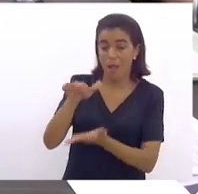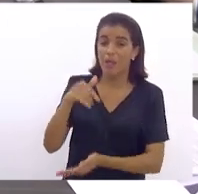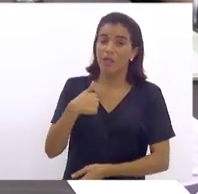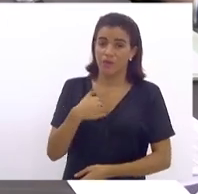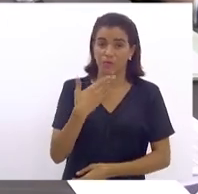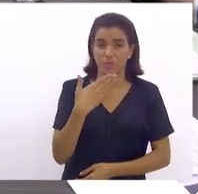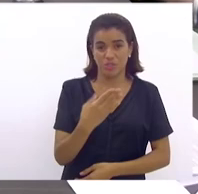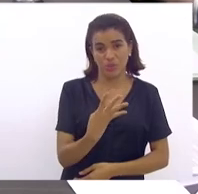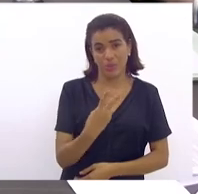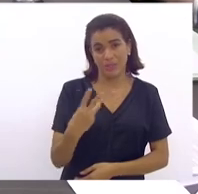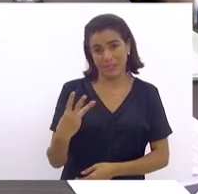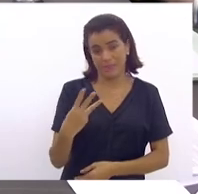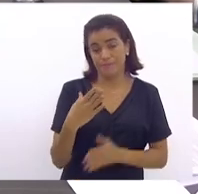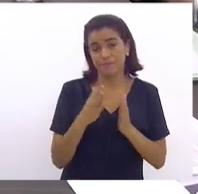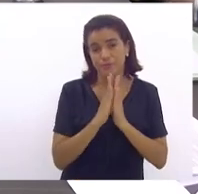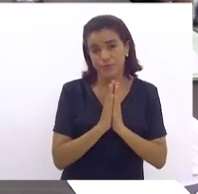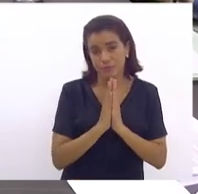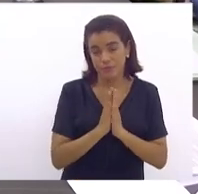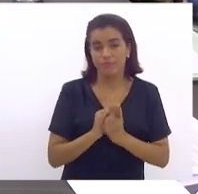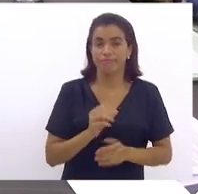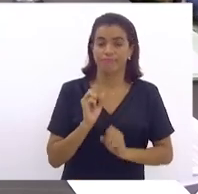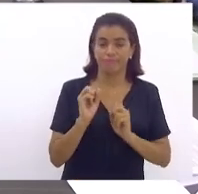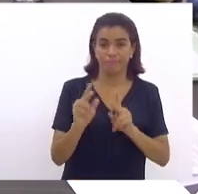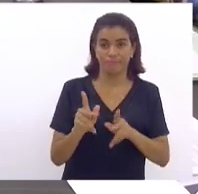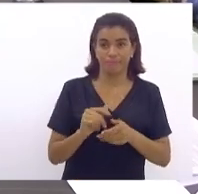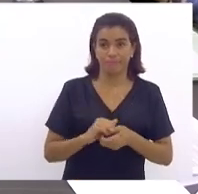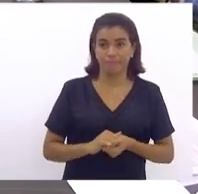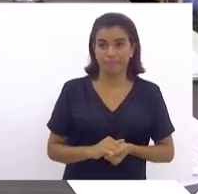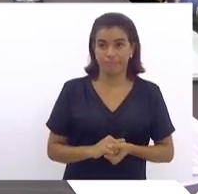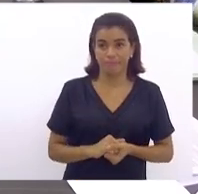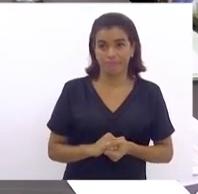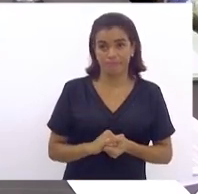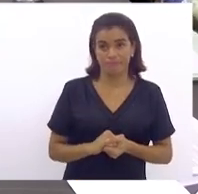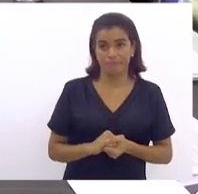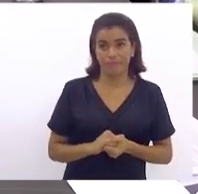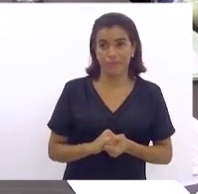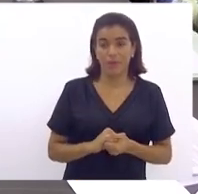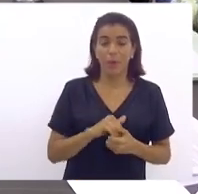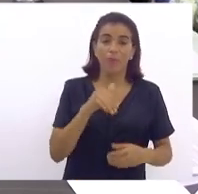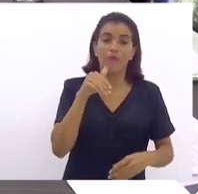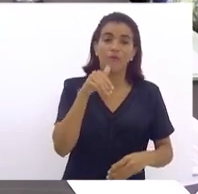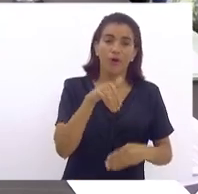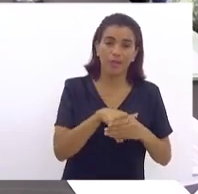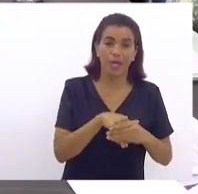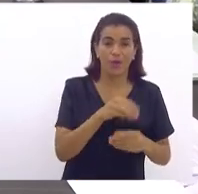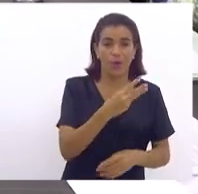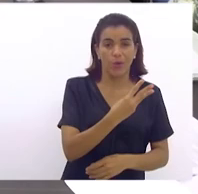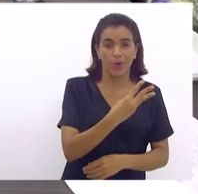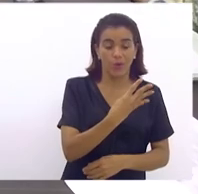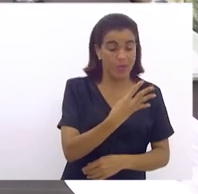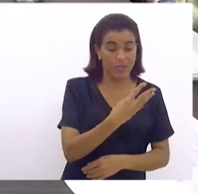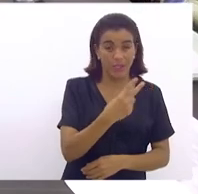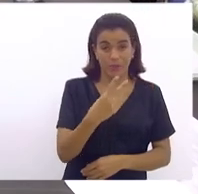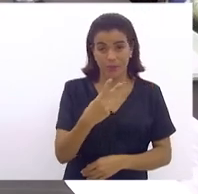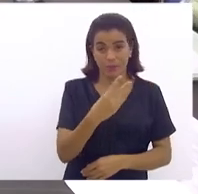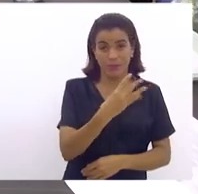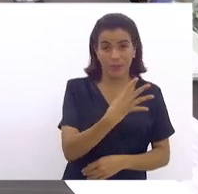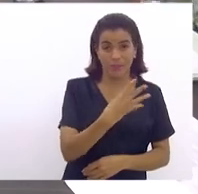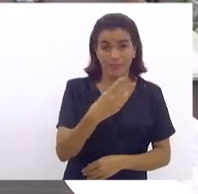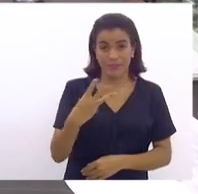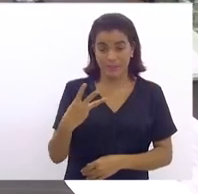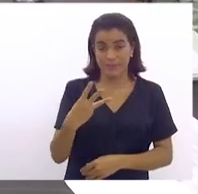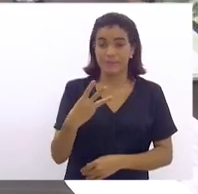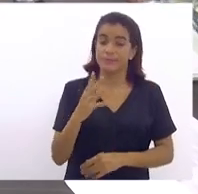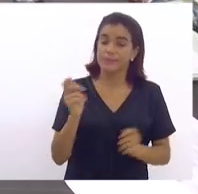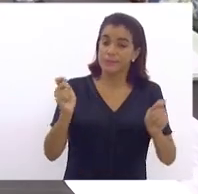o 43, por favor. Tá certo. Então, a gente está de acordo. Vamos votar o 42 e o 43, mas aprovar aqui a